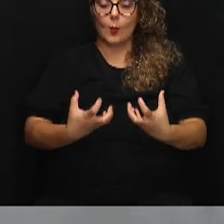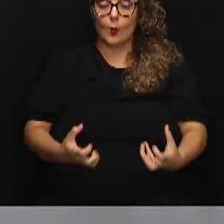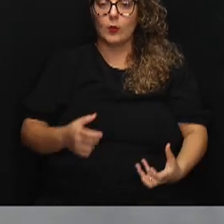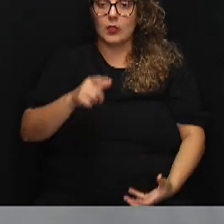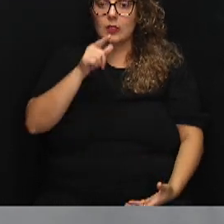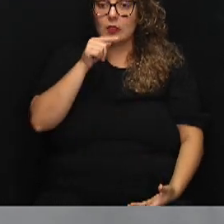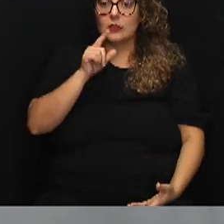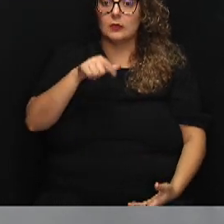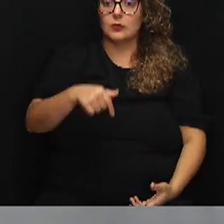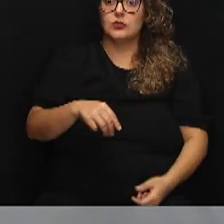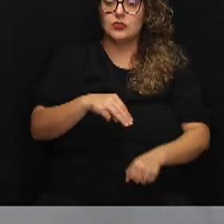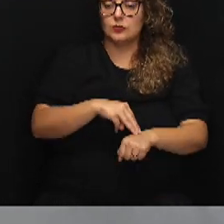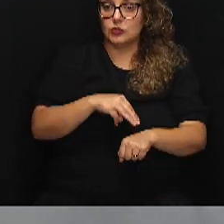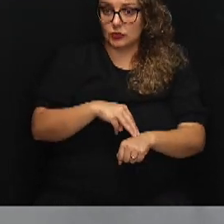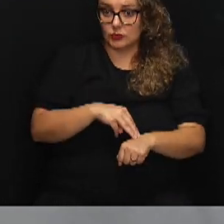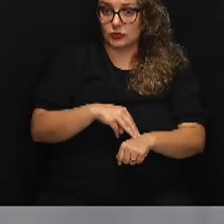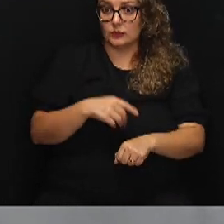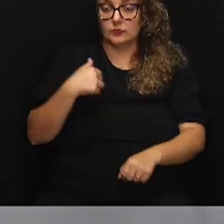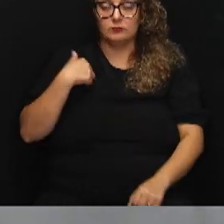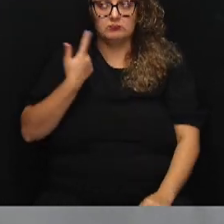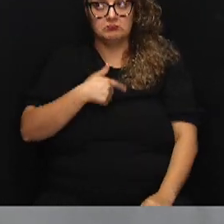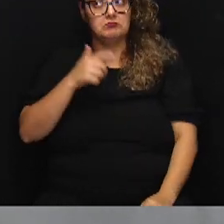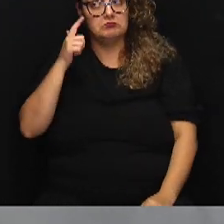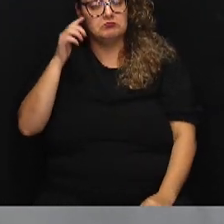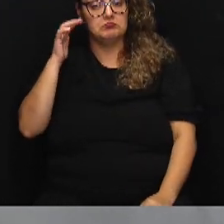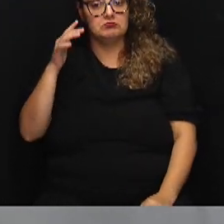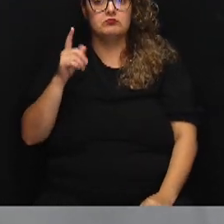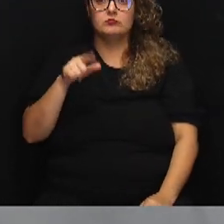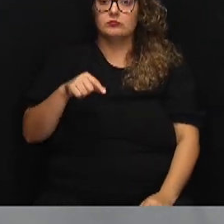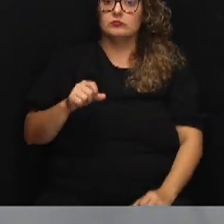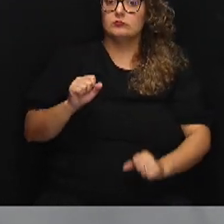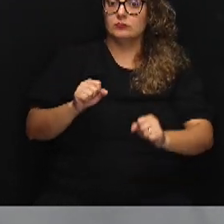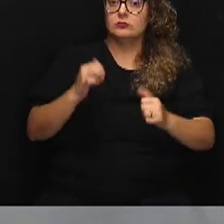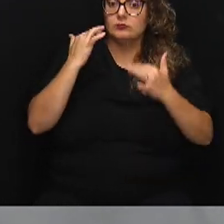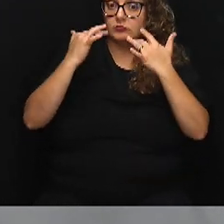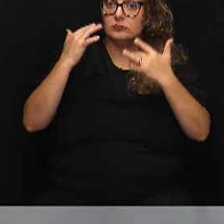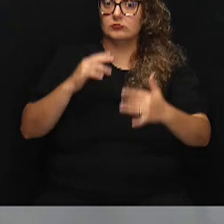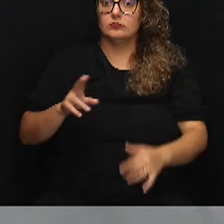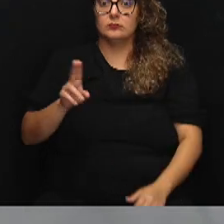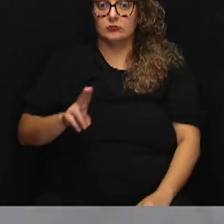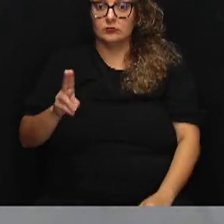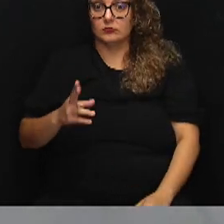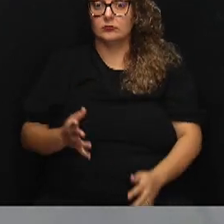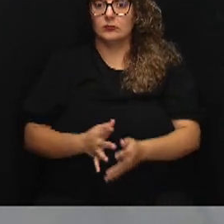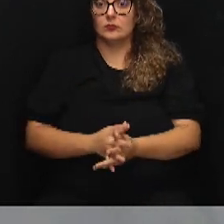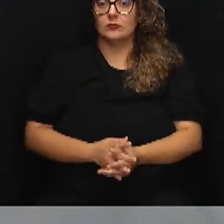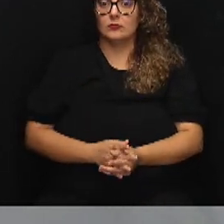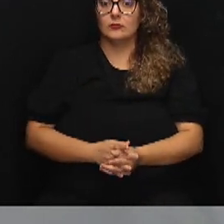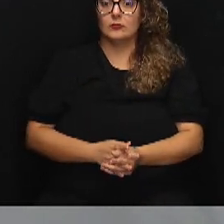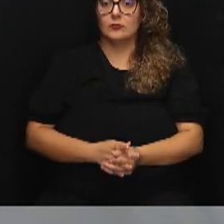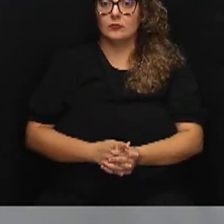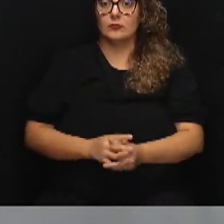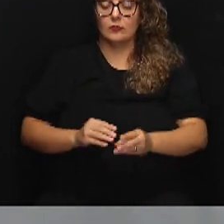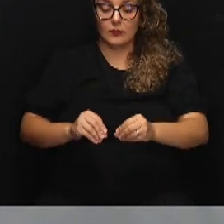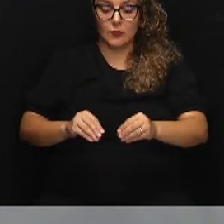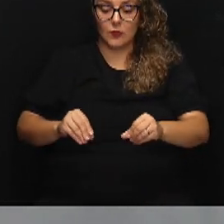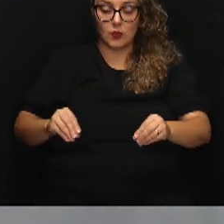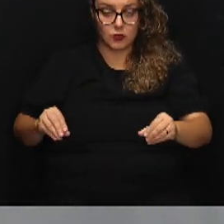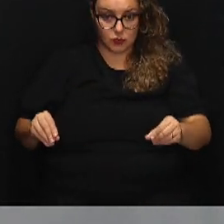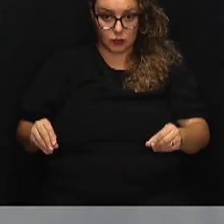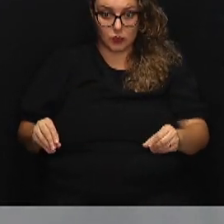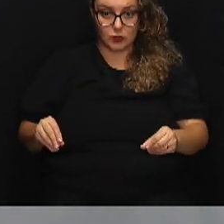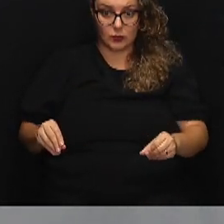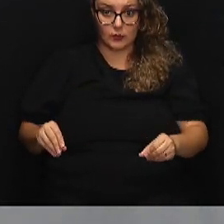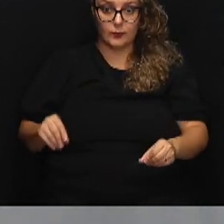poucos minutos. Então, nós pensamos que isso pode ser interessante para aplicações em solo, no solo, porque